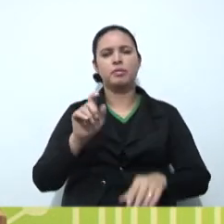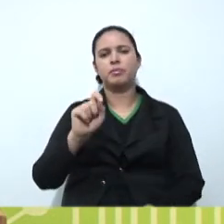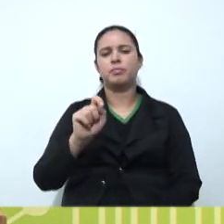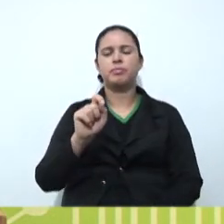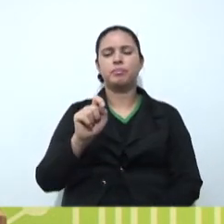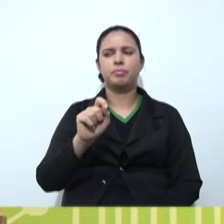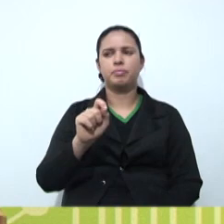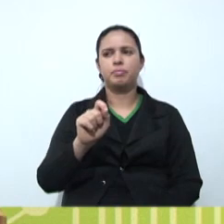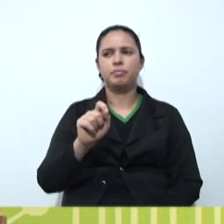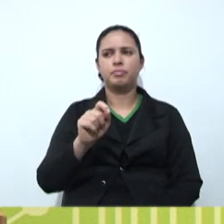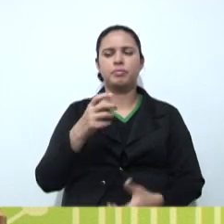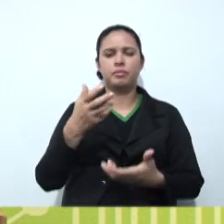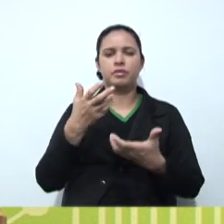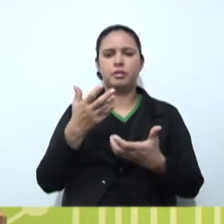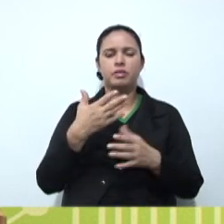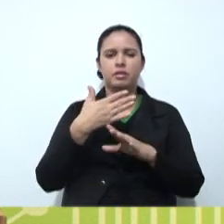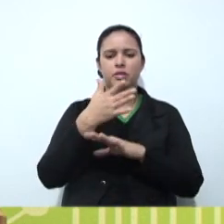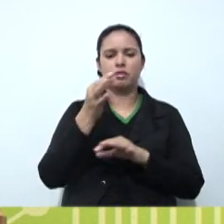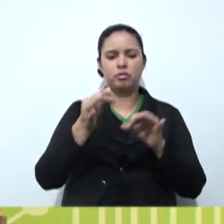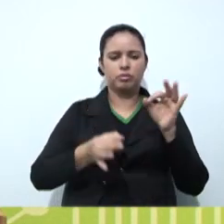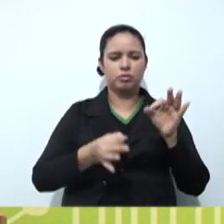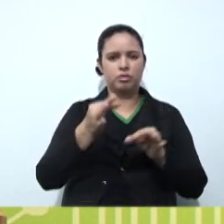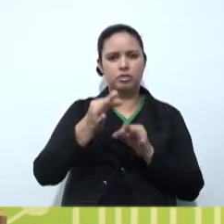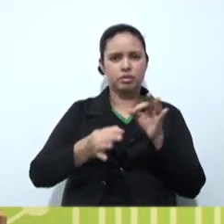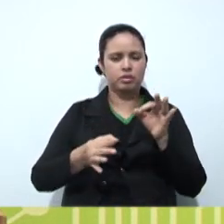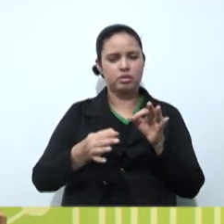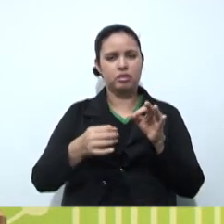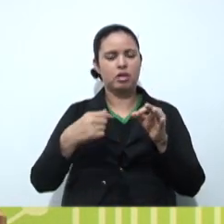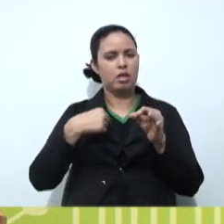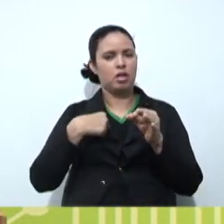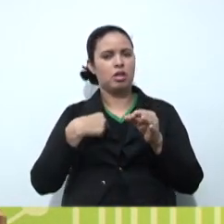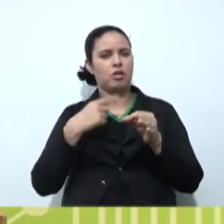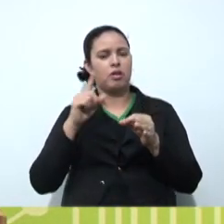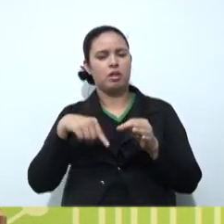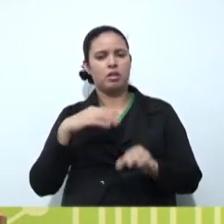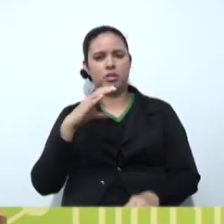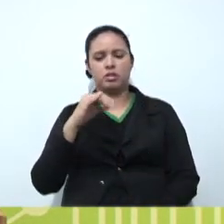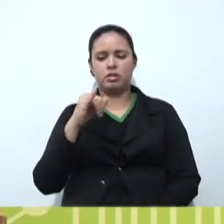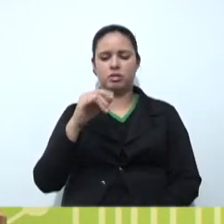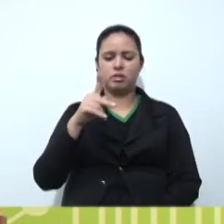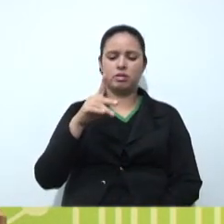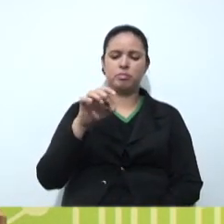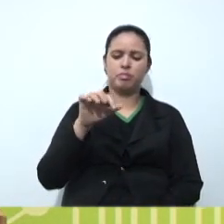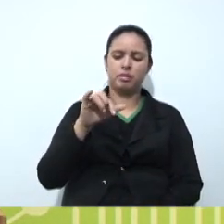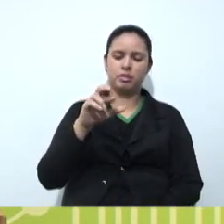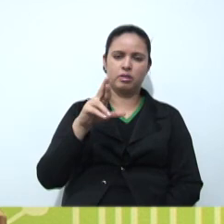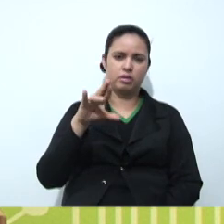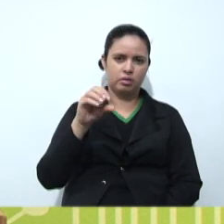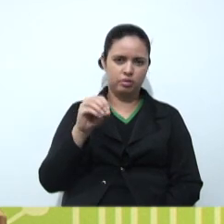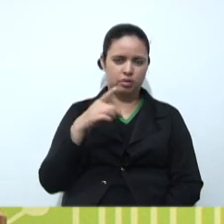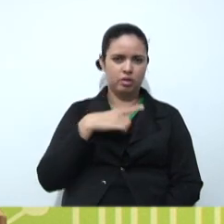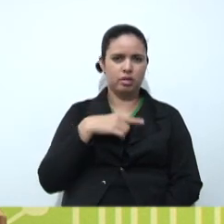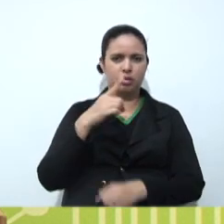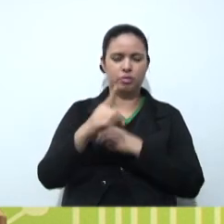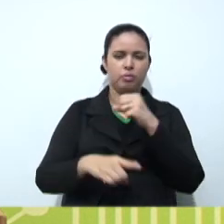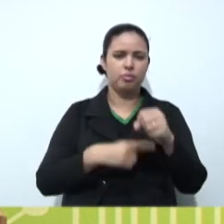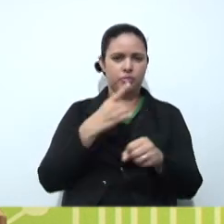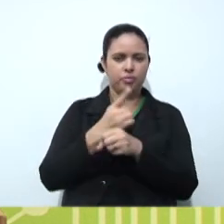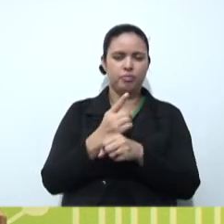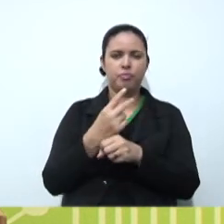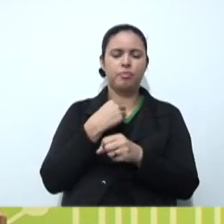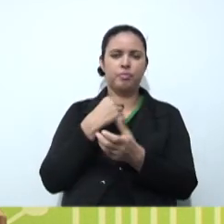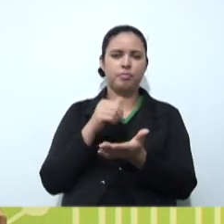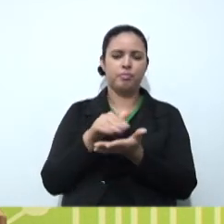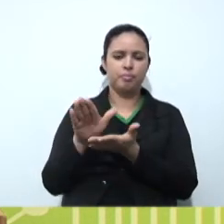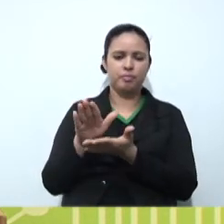de ele querer ir na justiça, não, mas eu era cipeiro, ó, o ano passado eu era cipeiro, ainda tenho ainda 1 ano, ainda eles não podem me